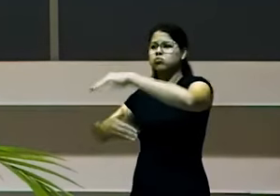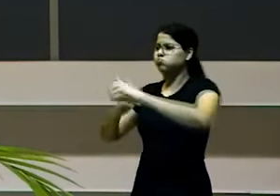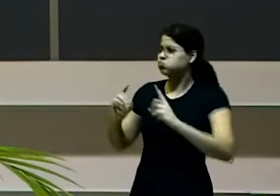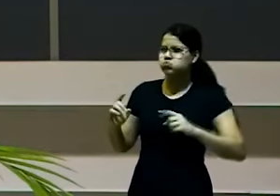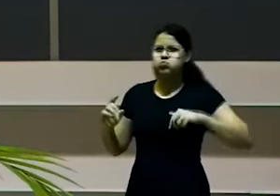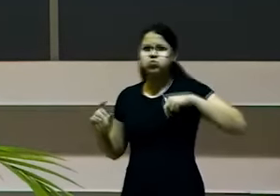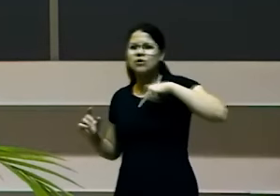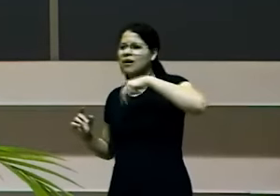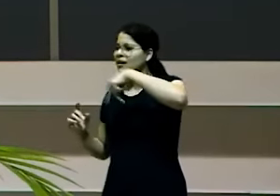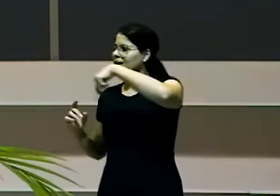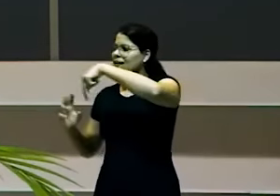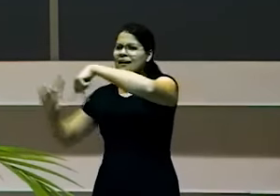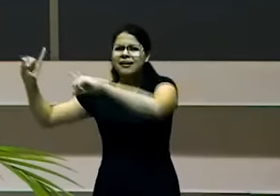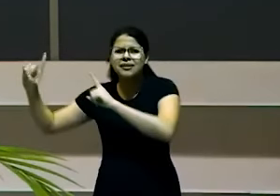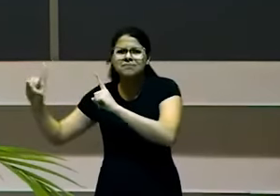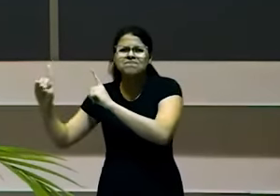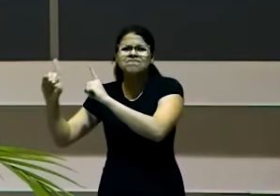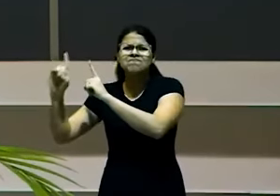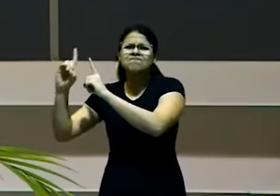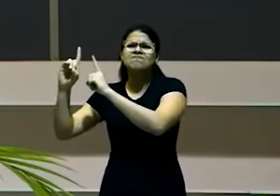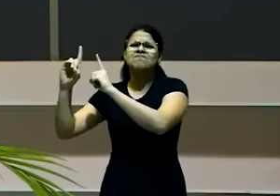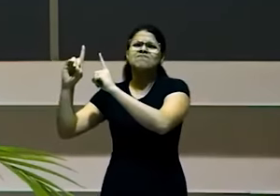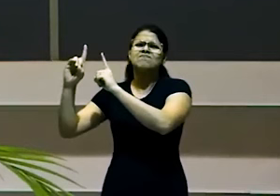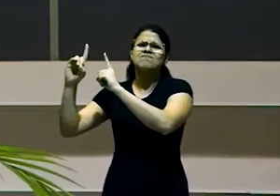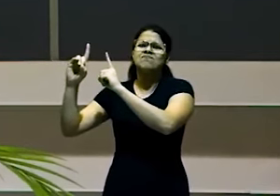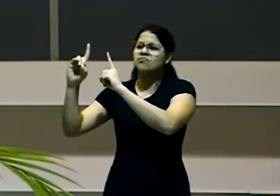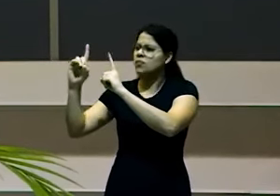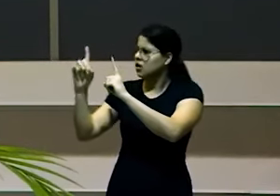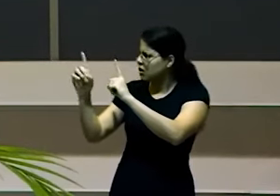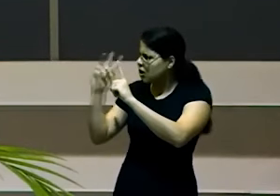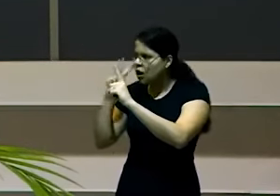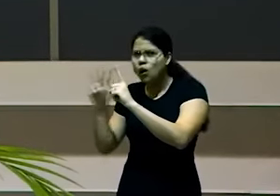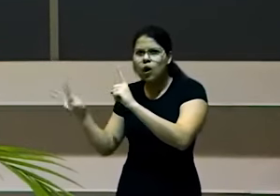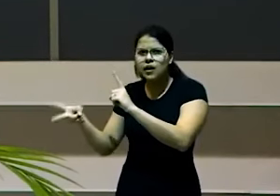Bíblia diz que quando Pedro chega diante de Jesus Ele se depara com uma